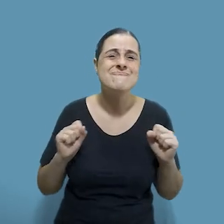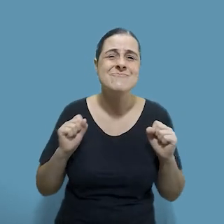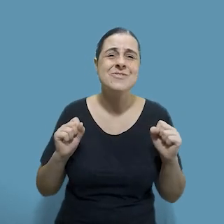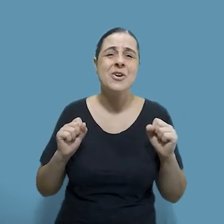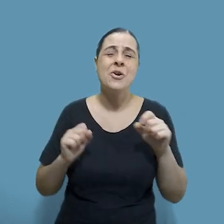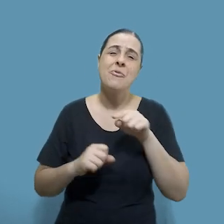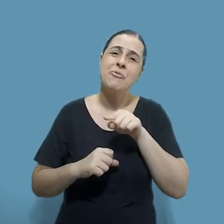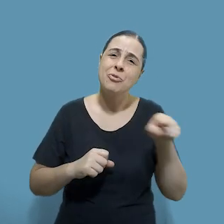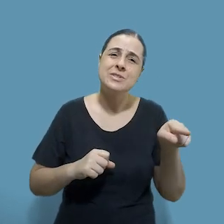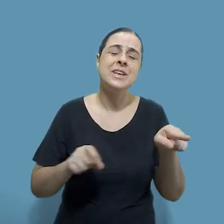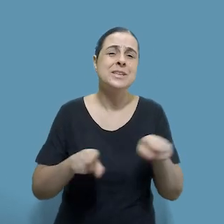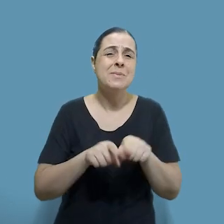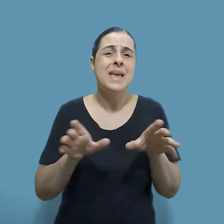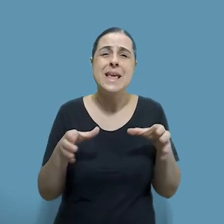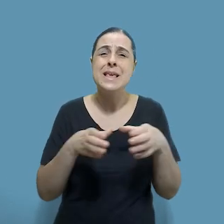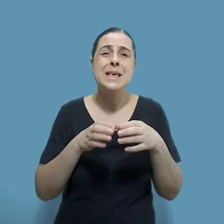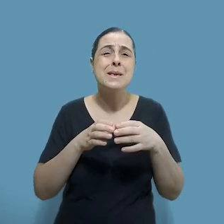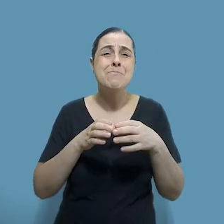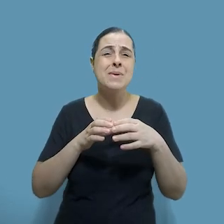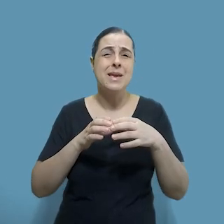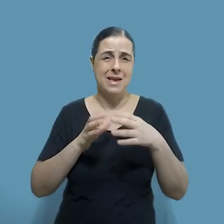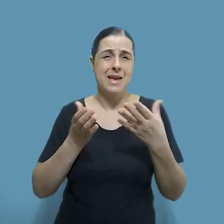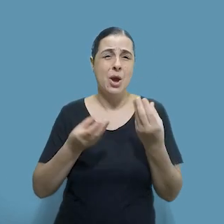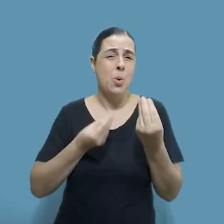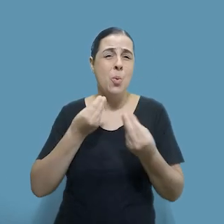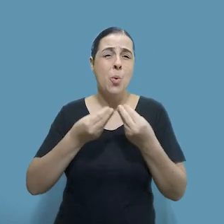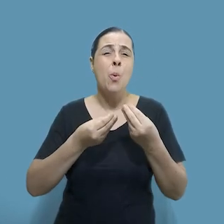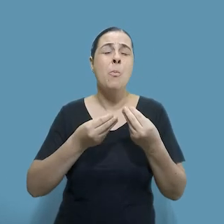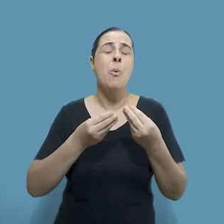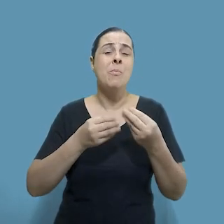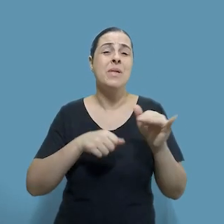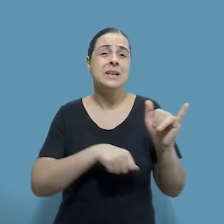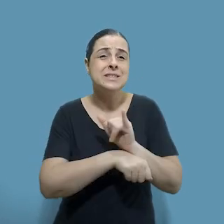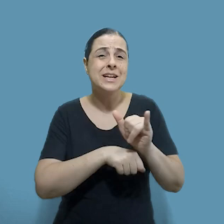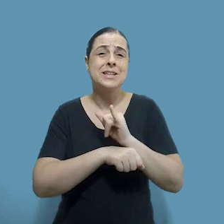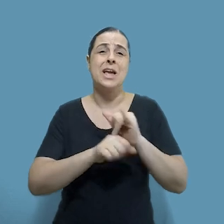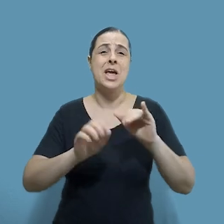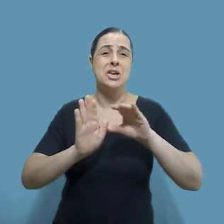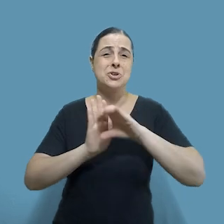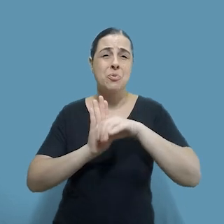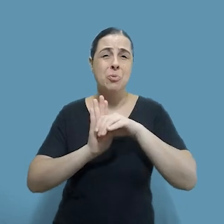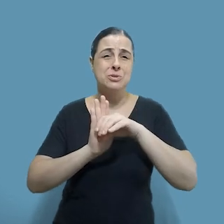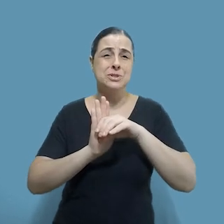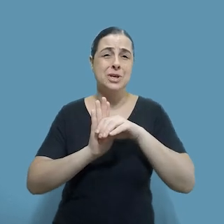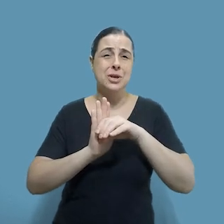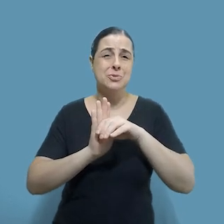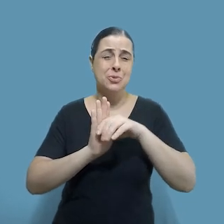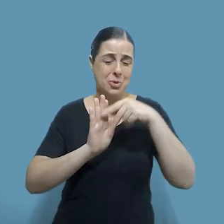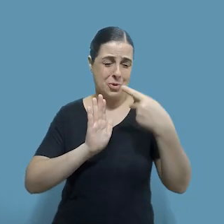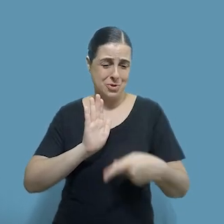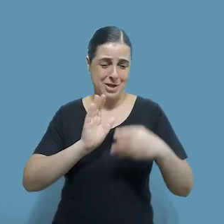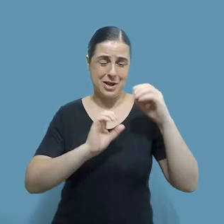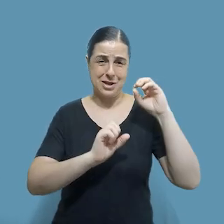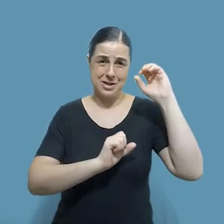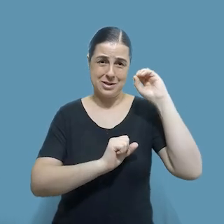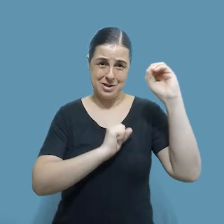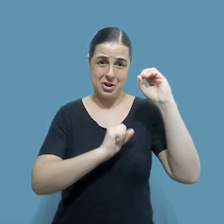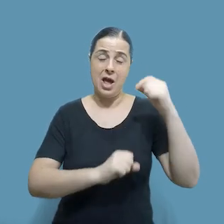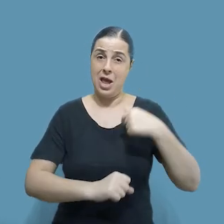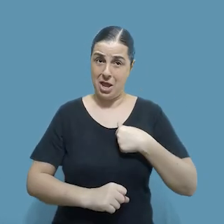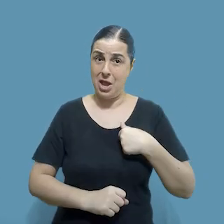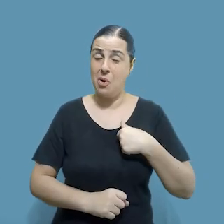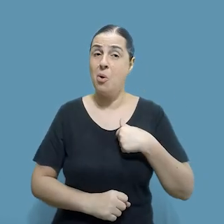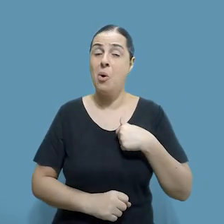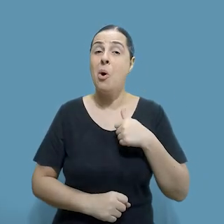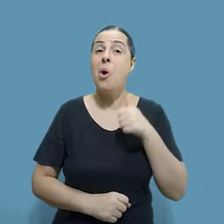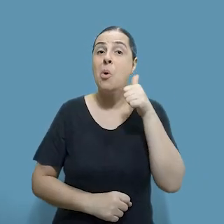concepção fantástica, né? Então, assim, eu estou feliz da vida. Bom, eu sou uma mulher de idade madura, eu tenho